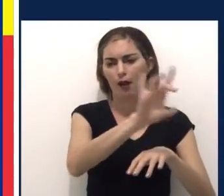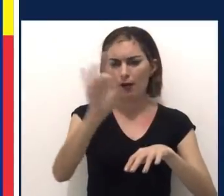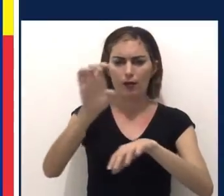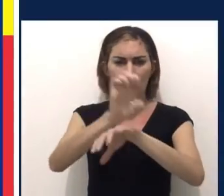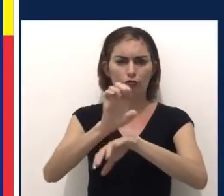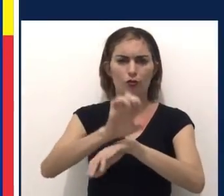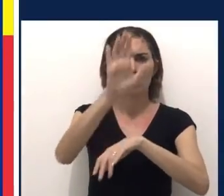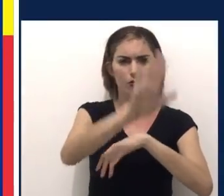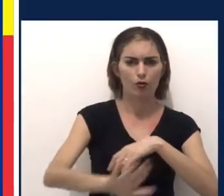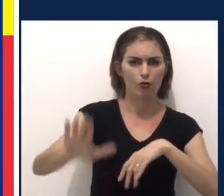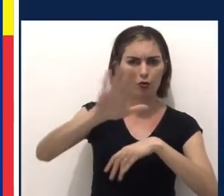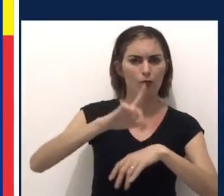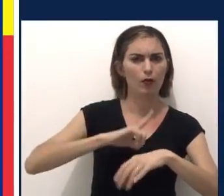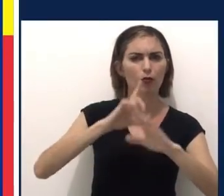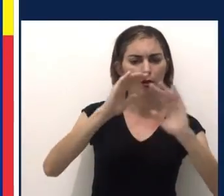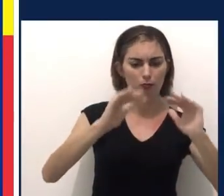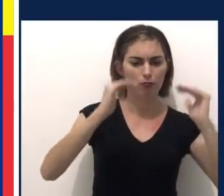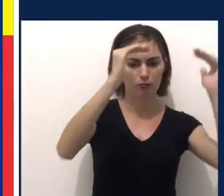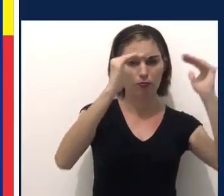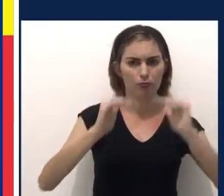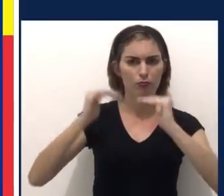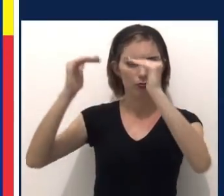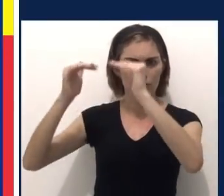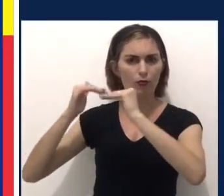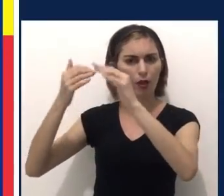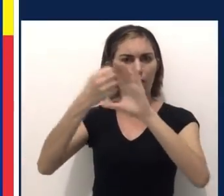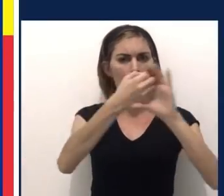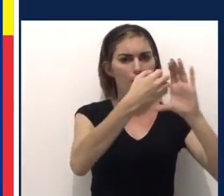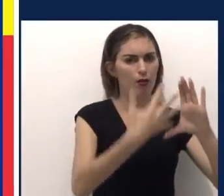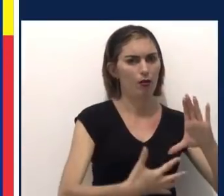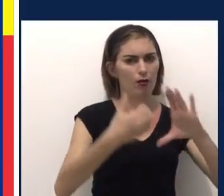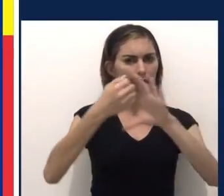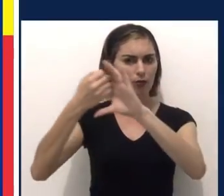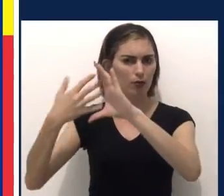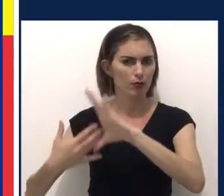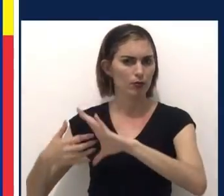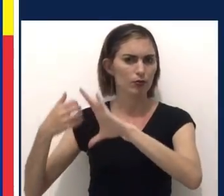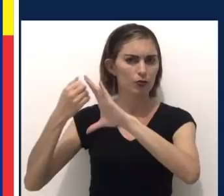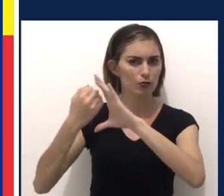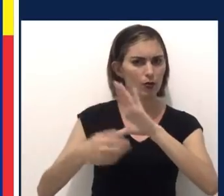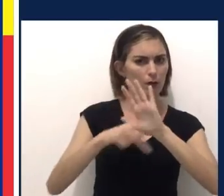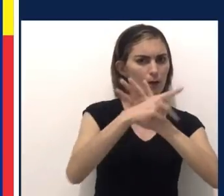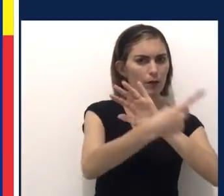Então, cada Estado europeu desenvolveu um absolutismo com características